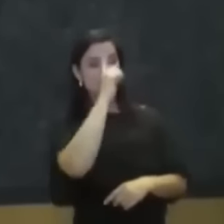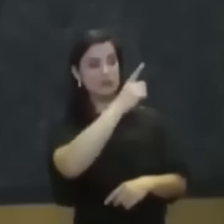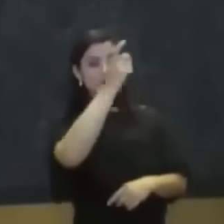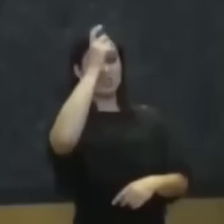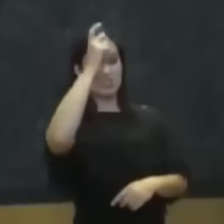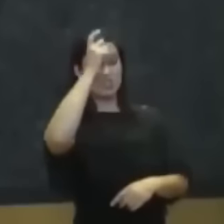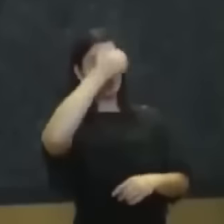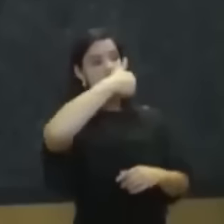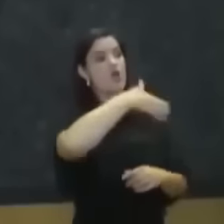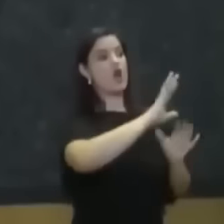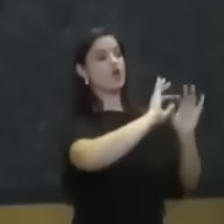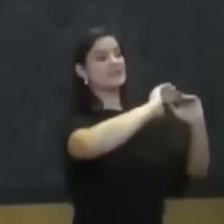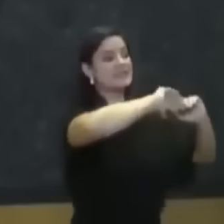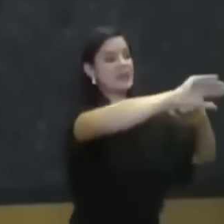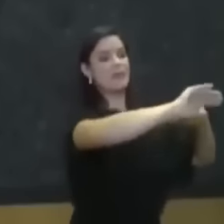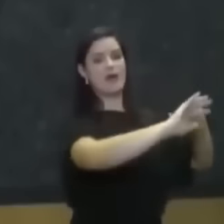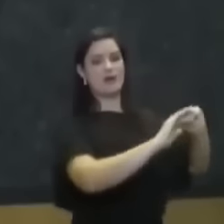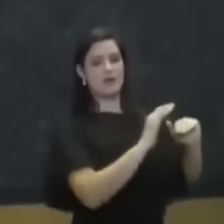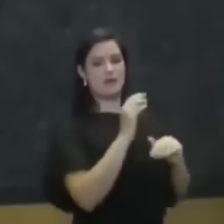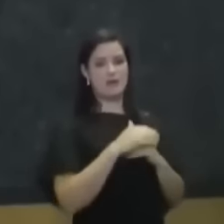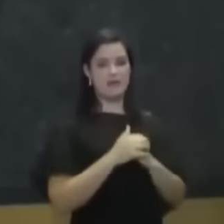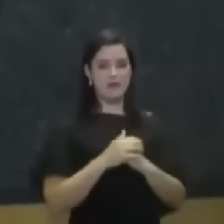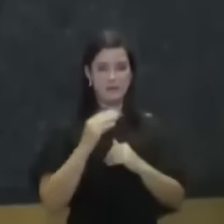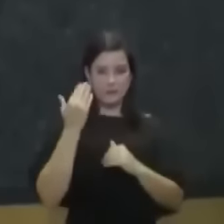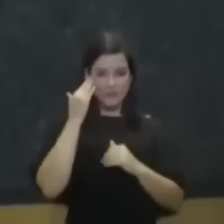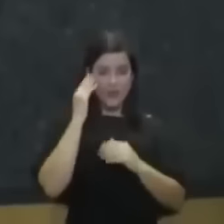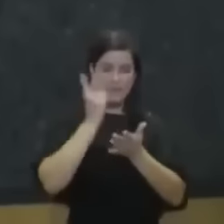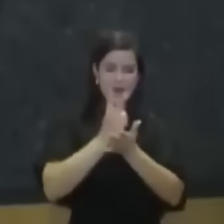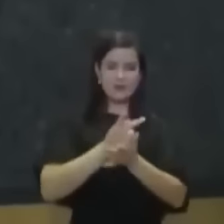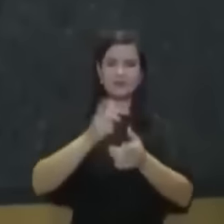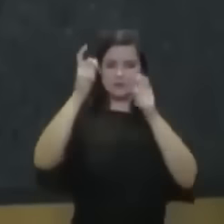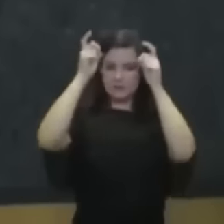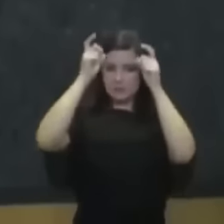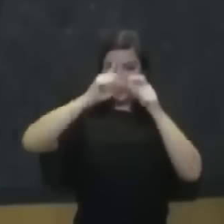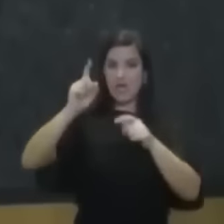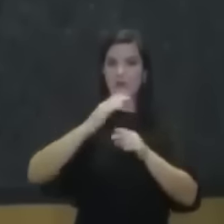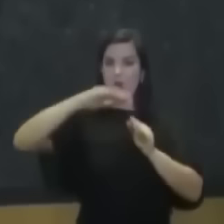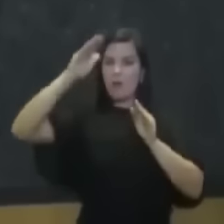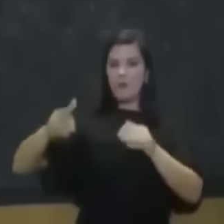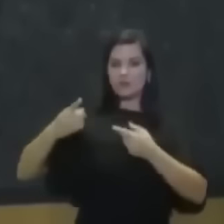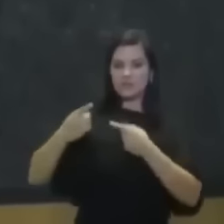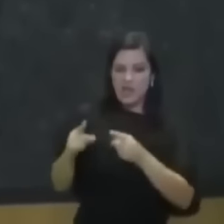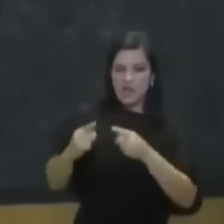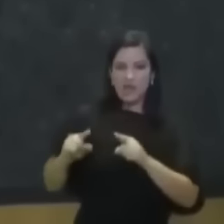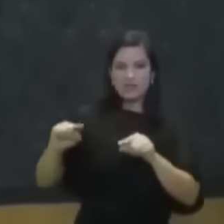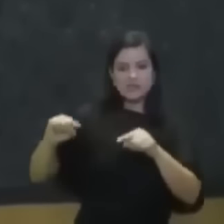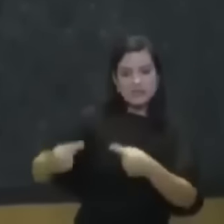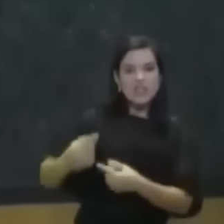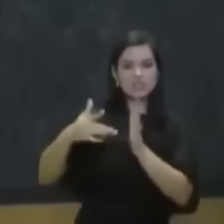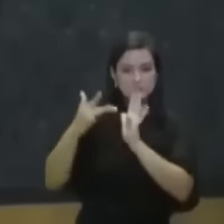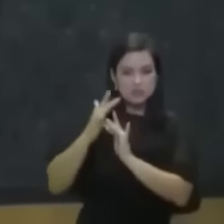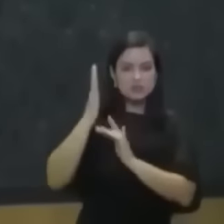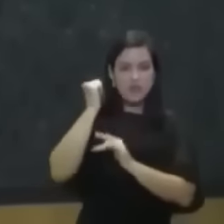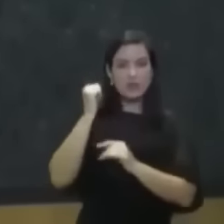Aquele mesmo Satanás que fora derrotado lá no monte da tentação, está de volta agora, tentando induzir